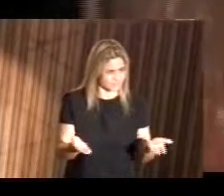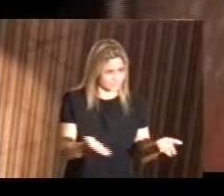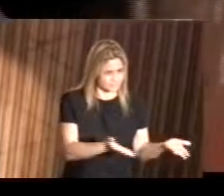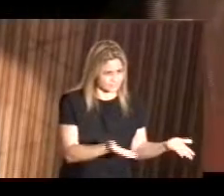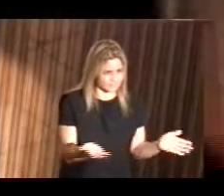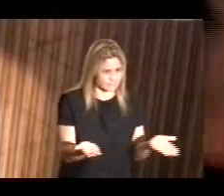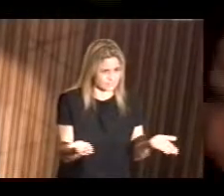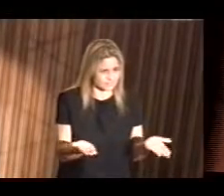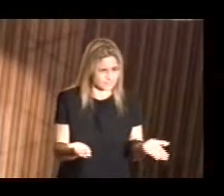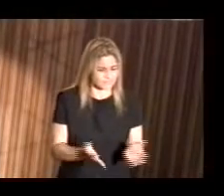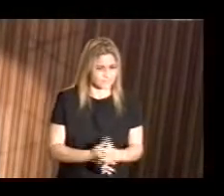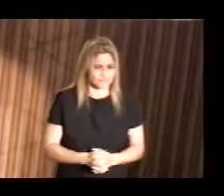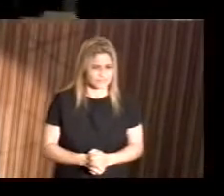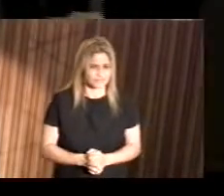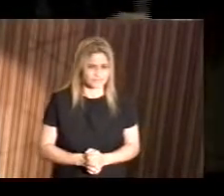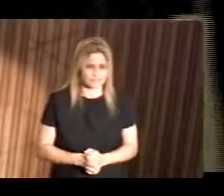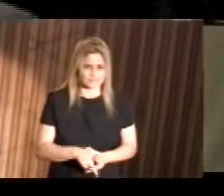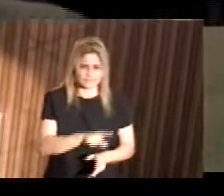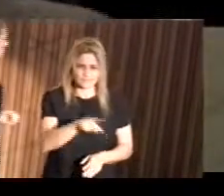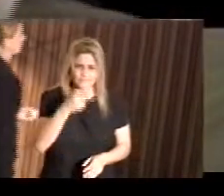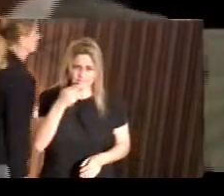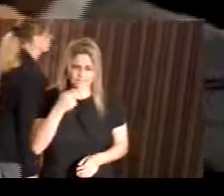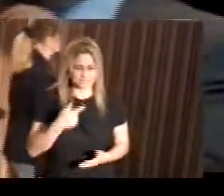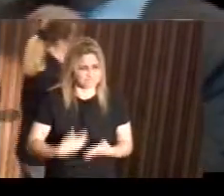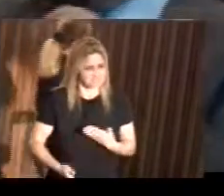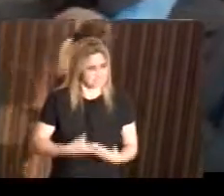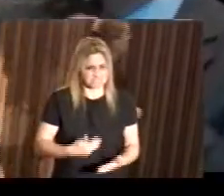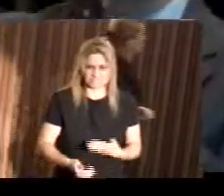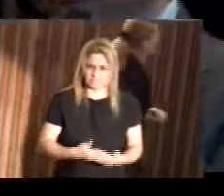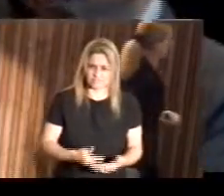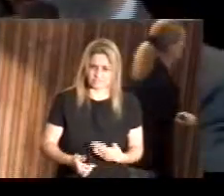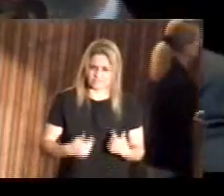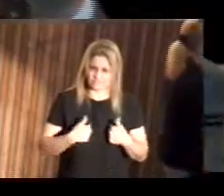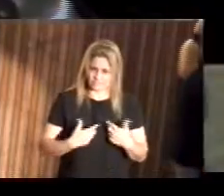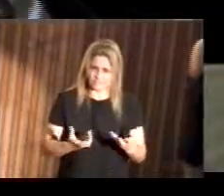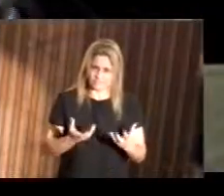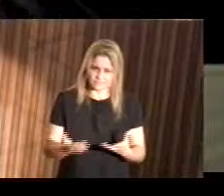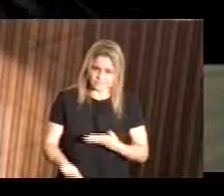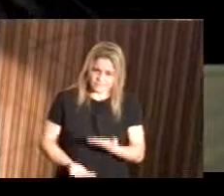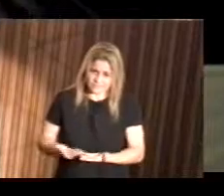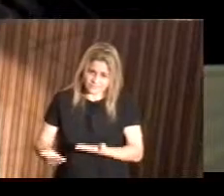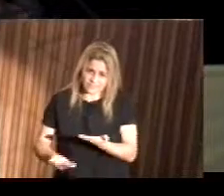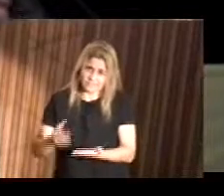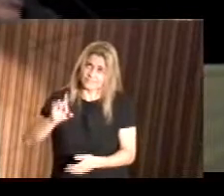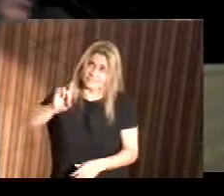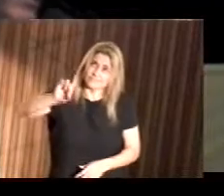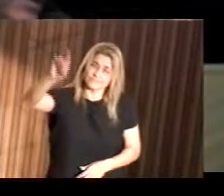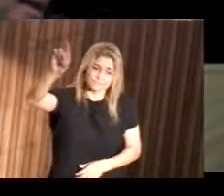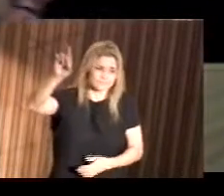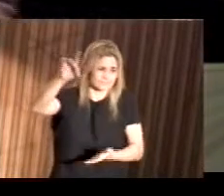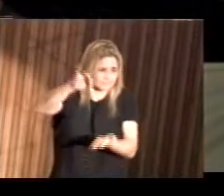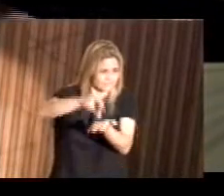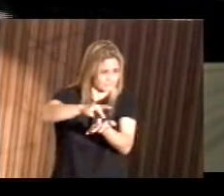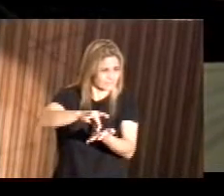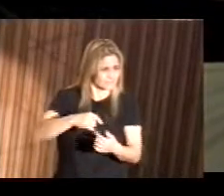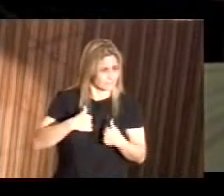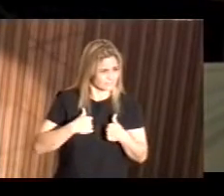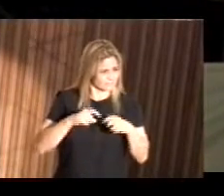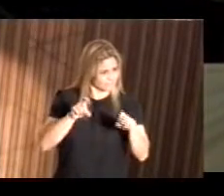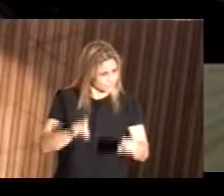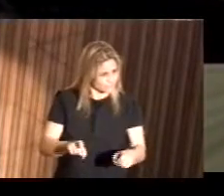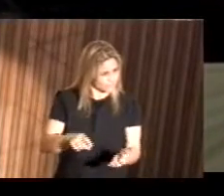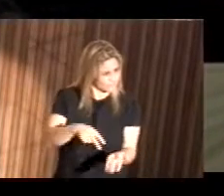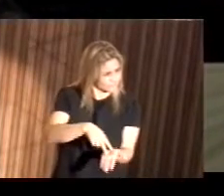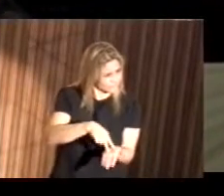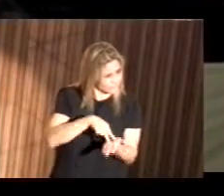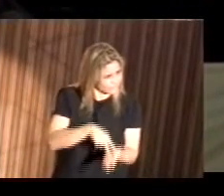Mas você vai dizer: olha, não importa, eu sou do Senhor. A palavra dele vai filtrar as decisões da